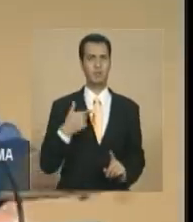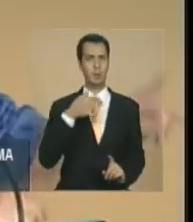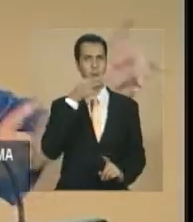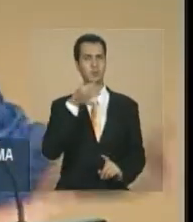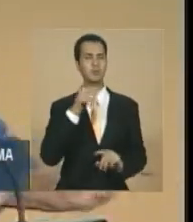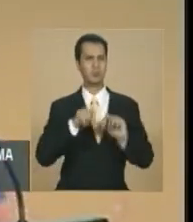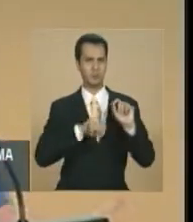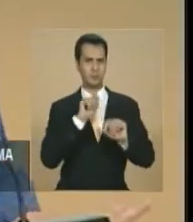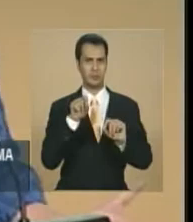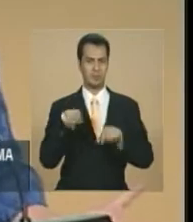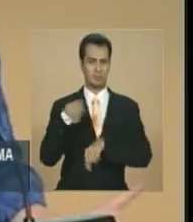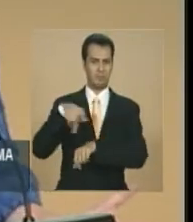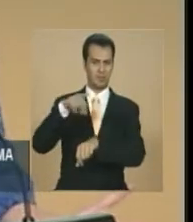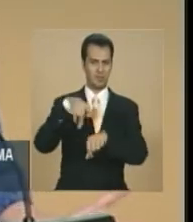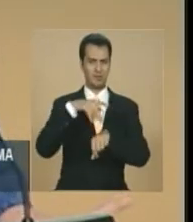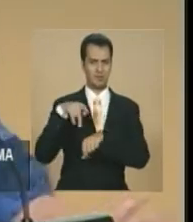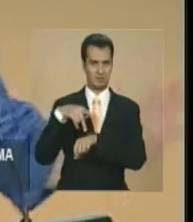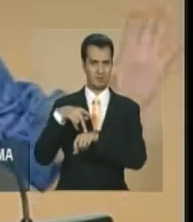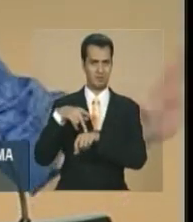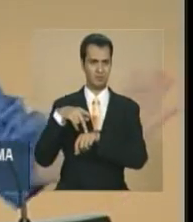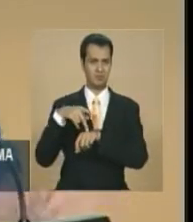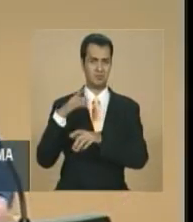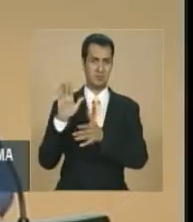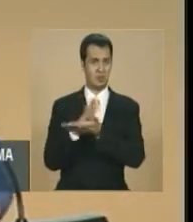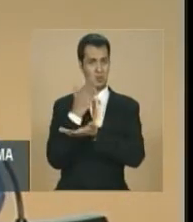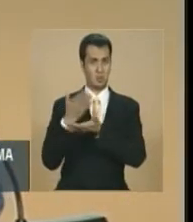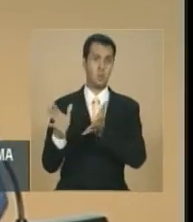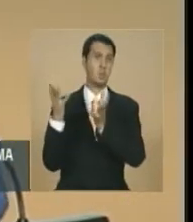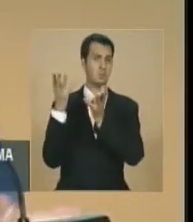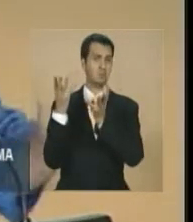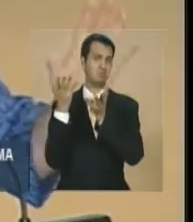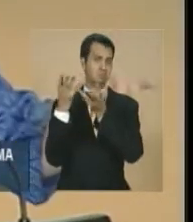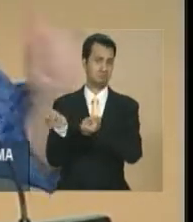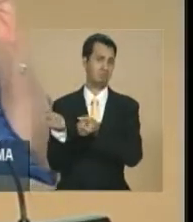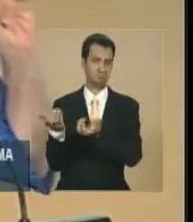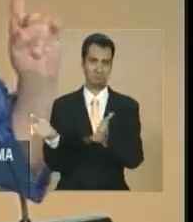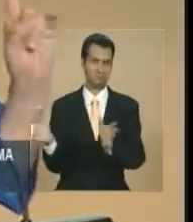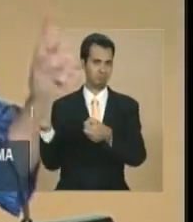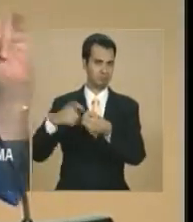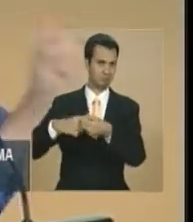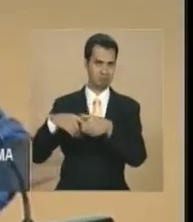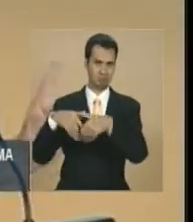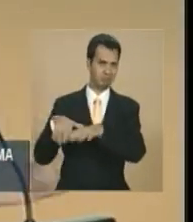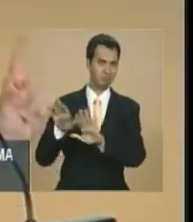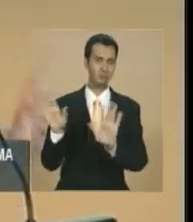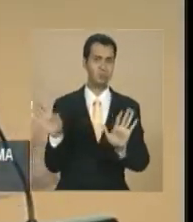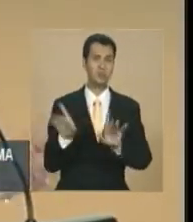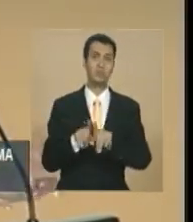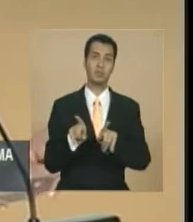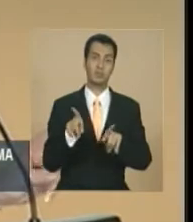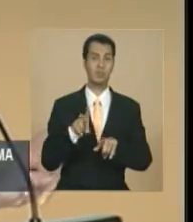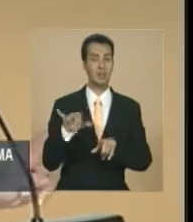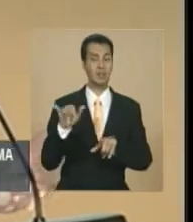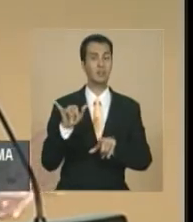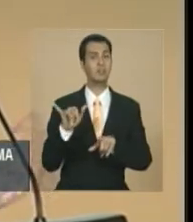que entraram nisso, alguns países entraram nisso, acho que vão tender a reverter em parte.